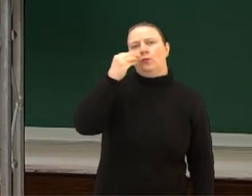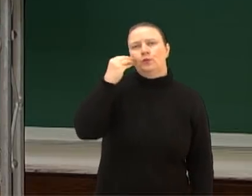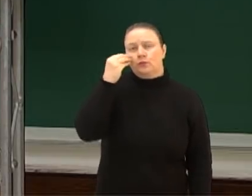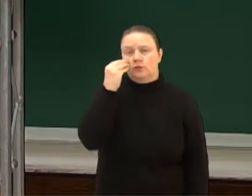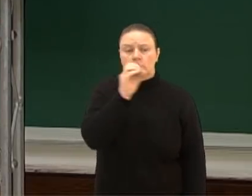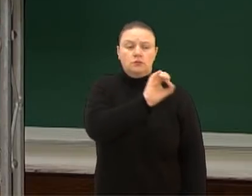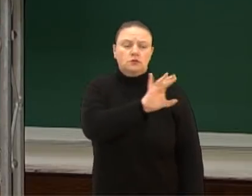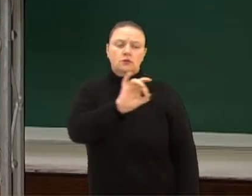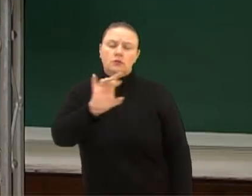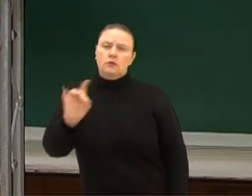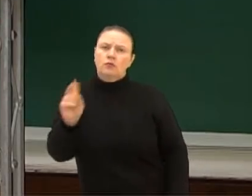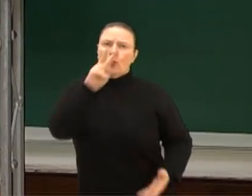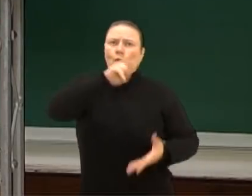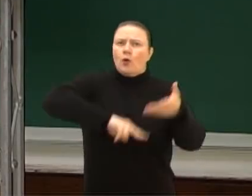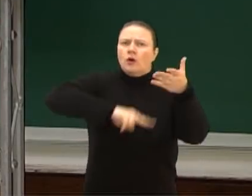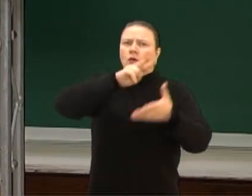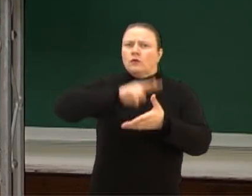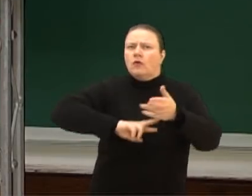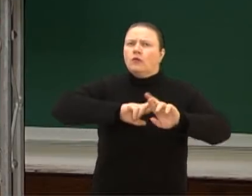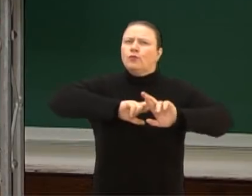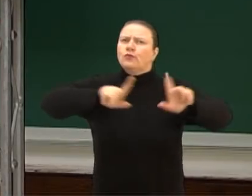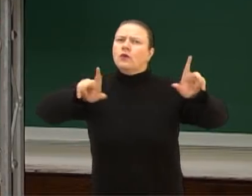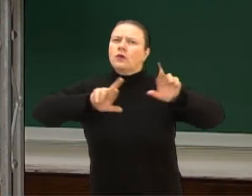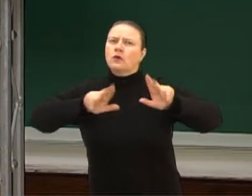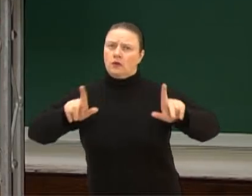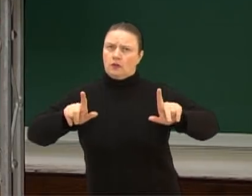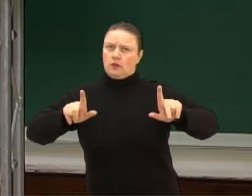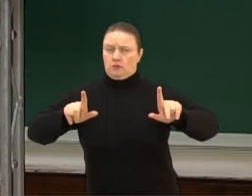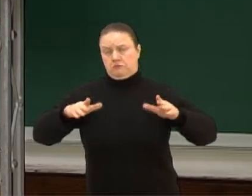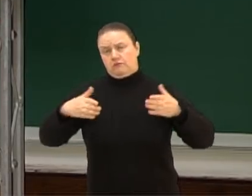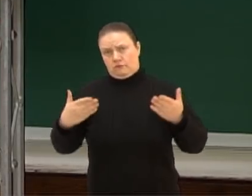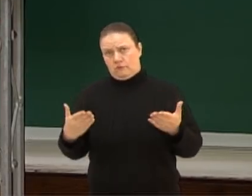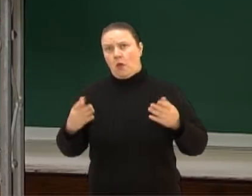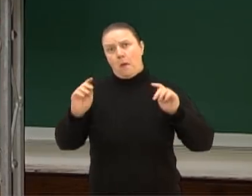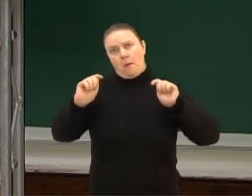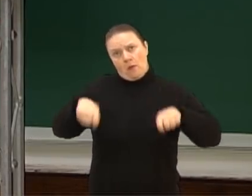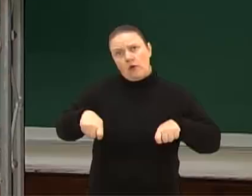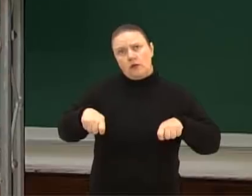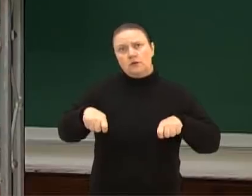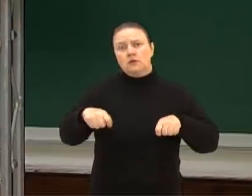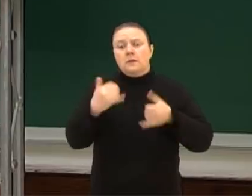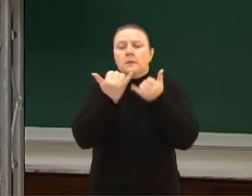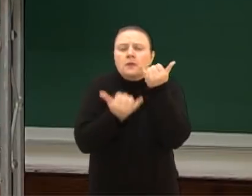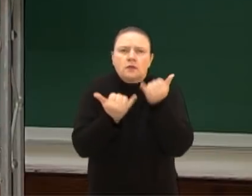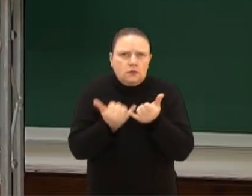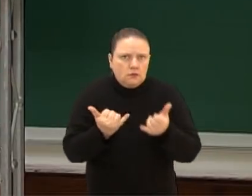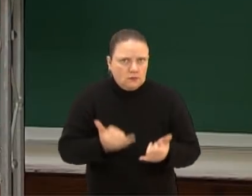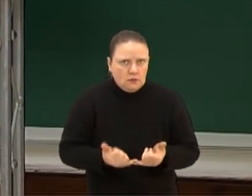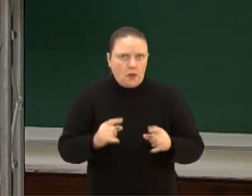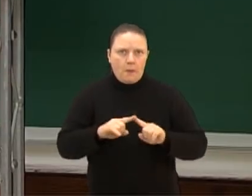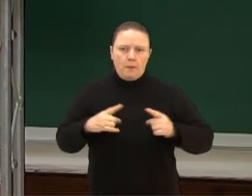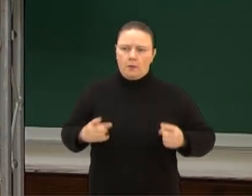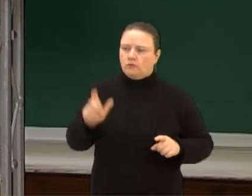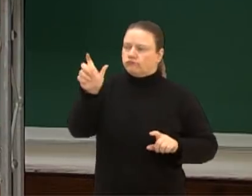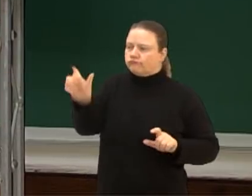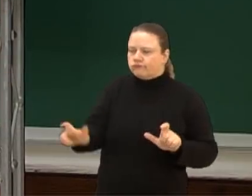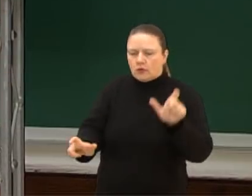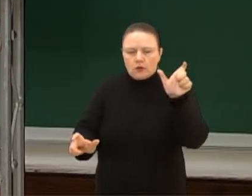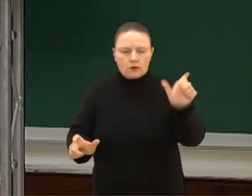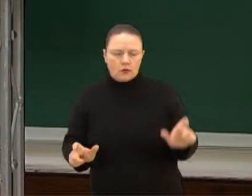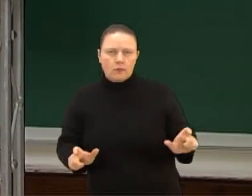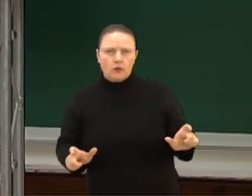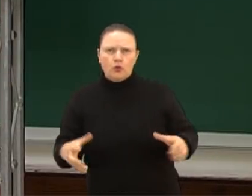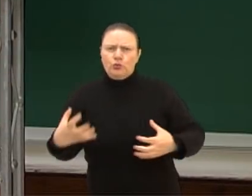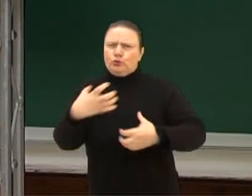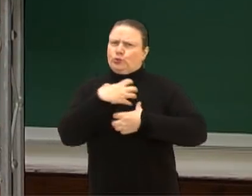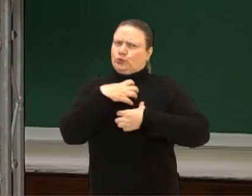leitura diferente. Pode ser um pouco próxima, né? Mas algum detalhe, alguma coisa diferente em relação a cada um de